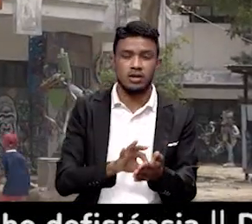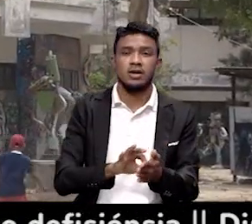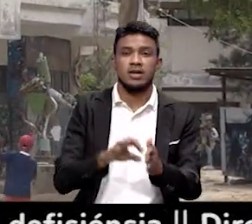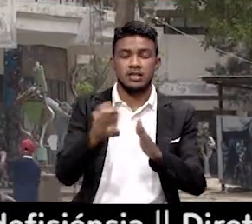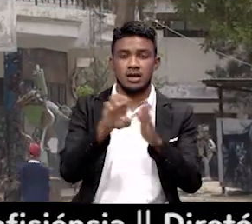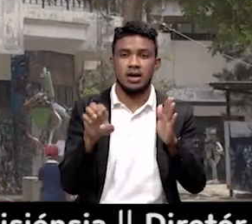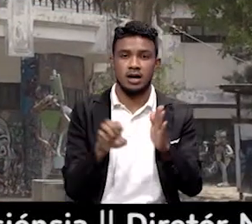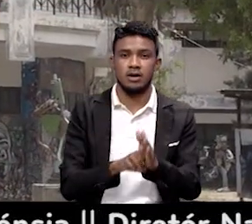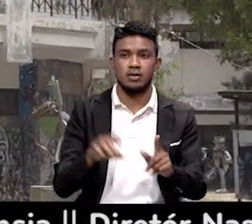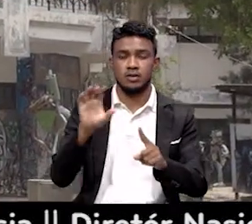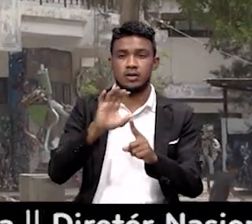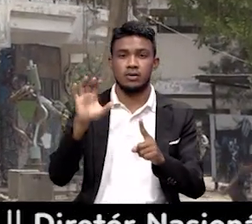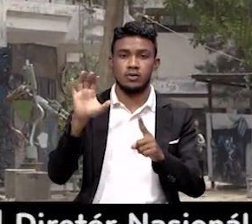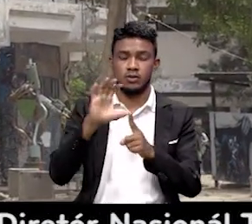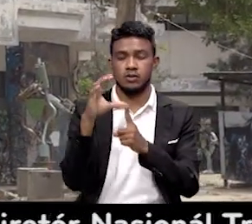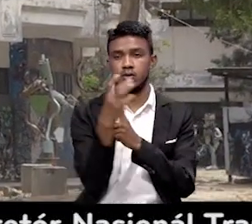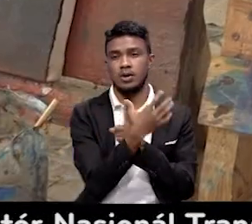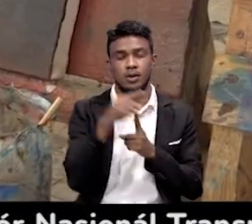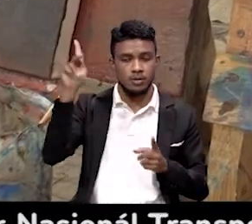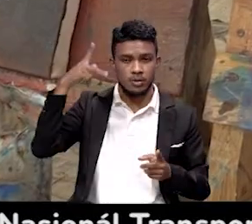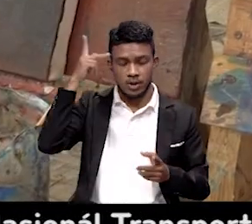Kultura Primeru Guvernu iha loron hitu